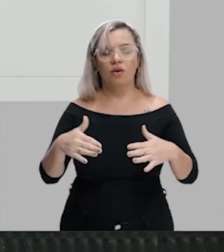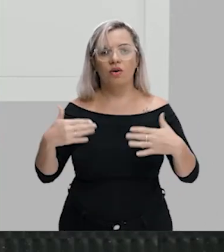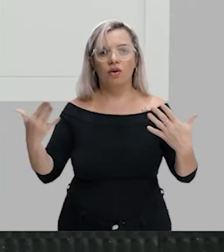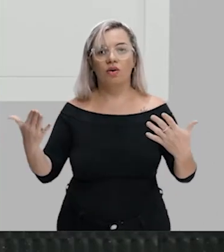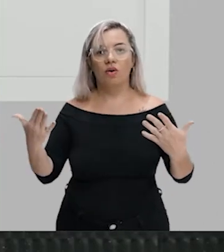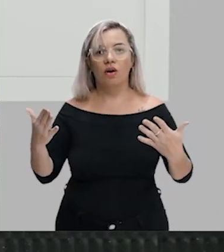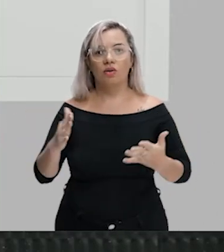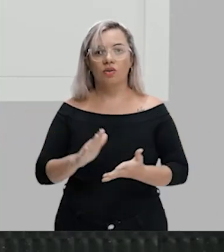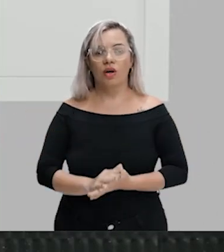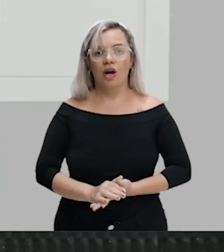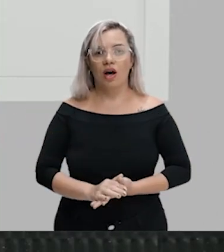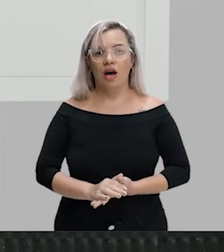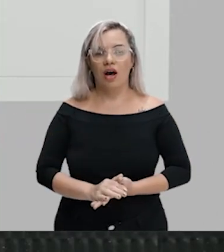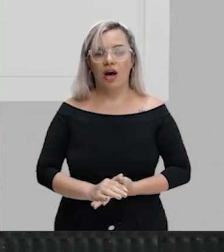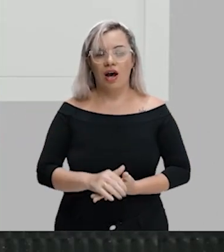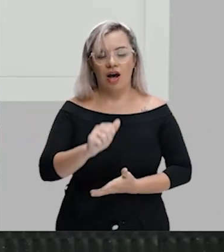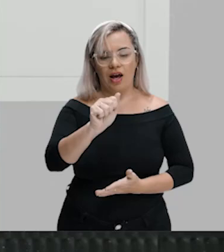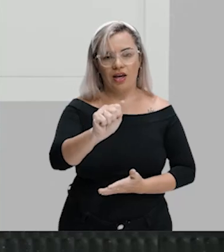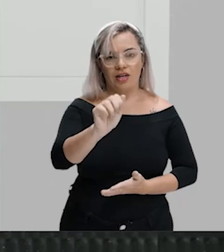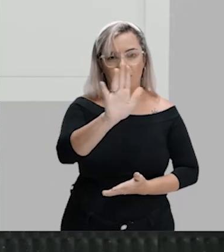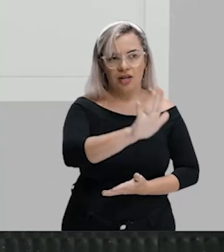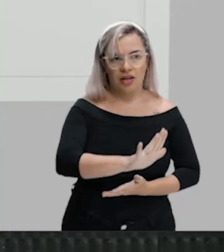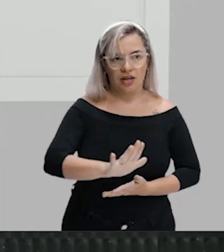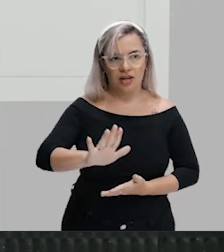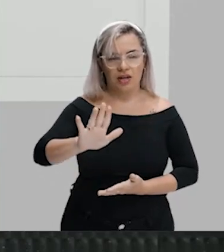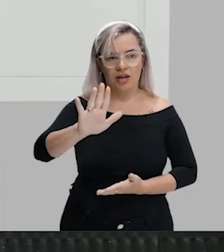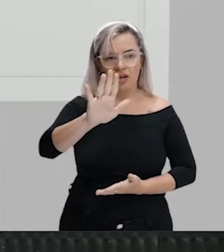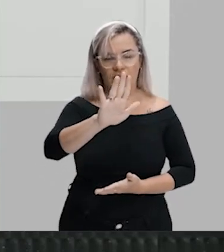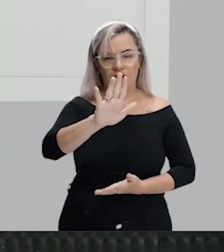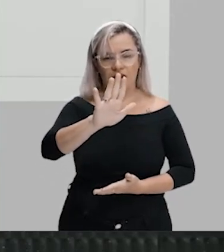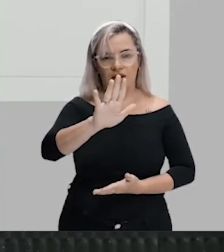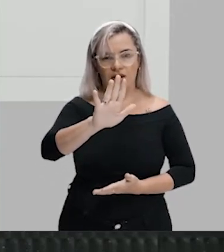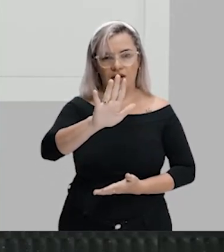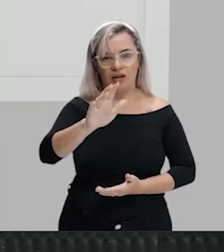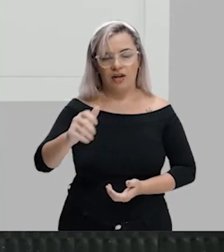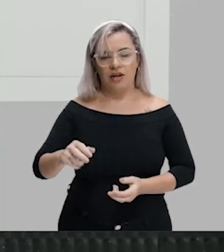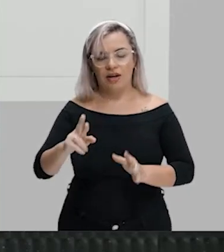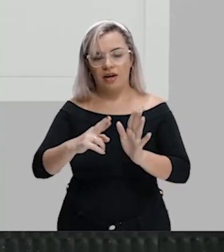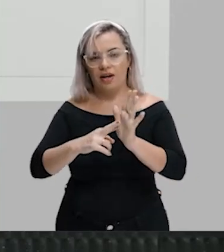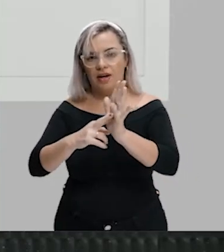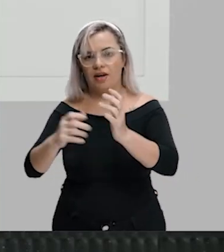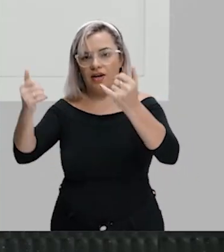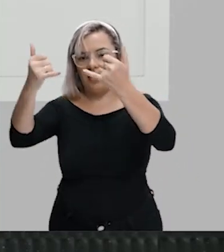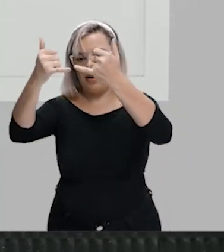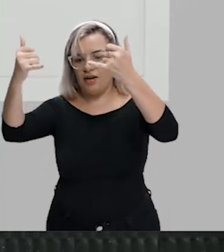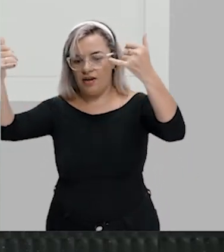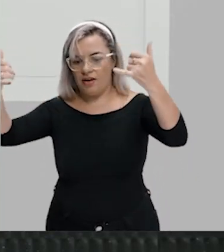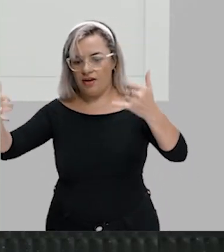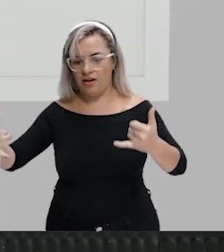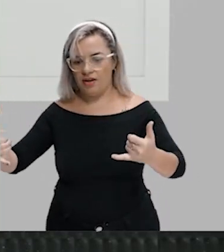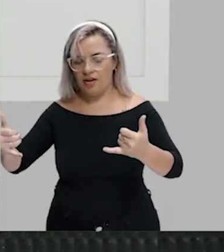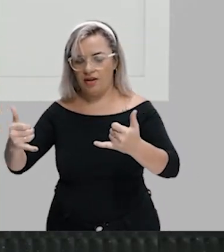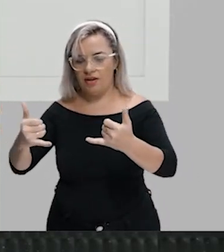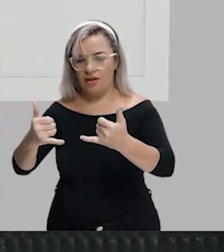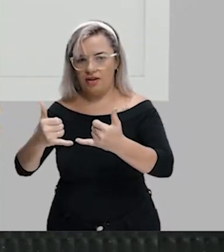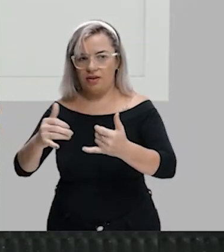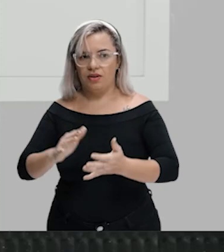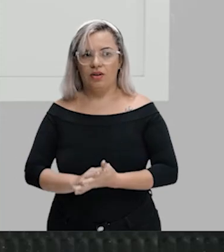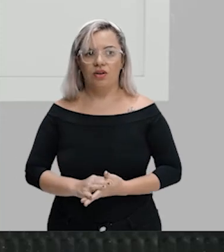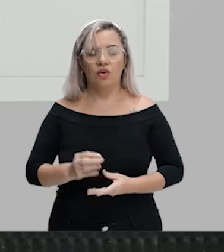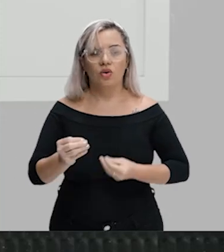desse retângulo, né? Vou multiplicar a base pela altura. Fica muito simples, ó. A base,